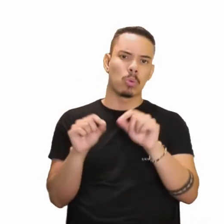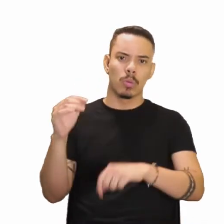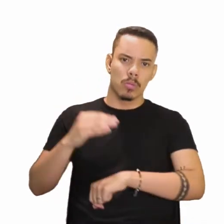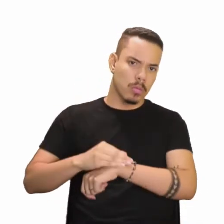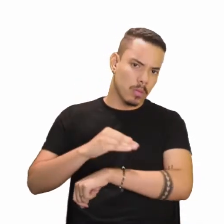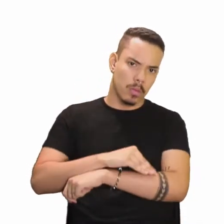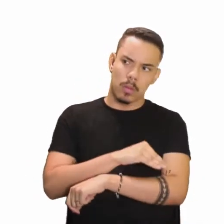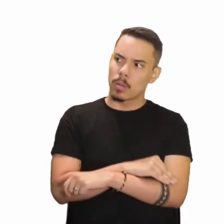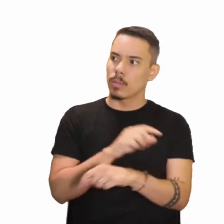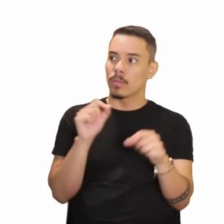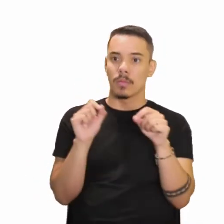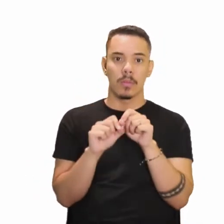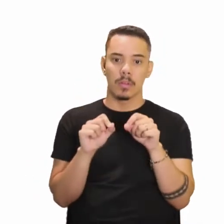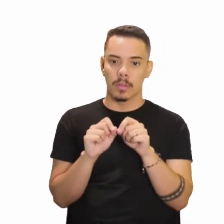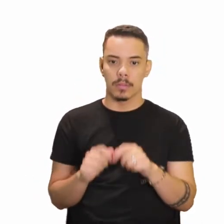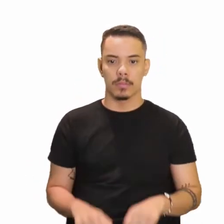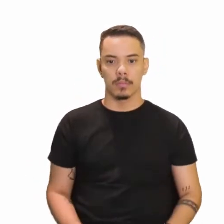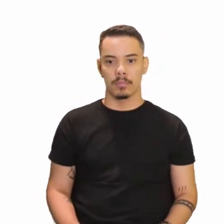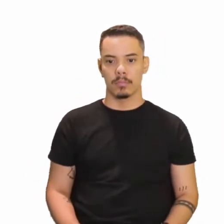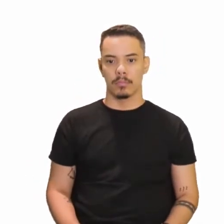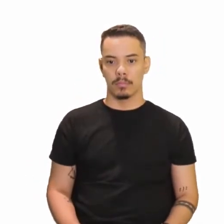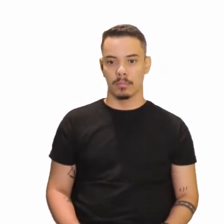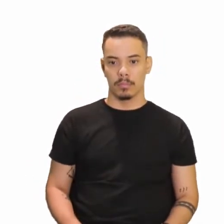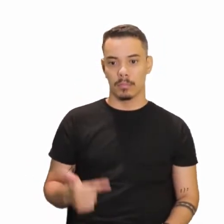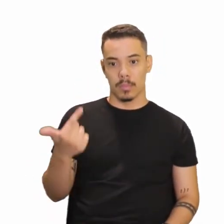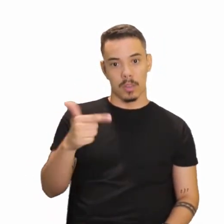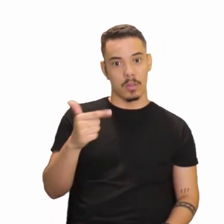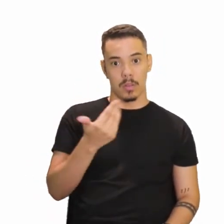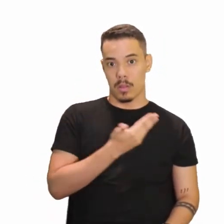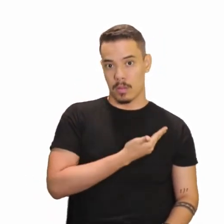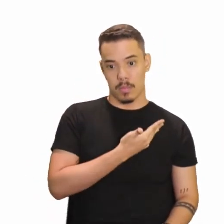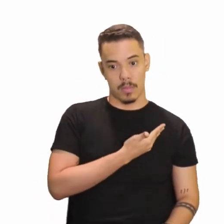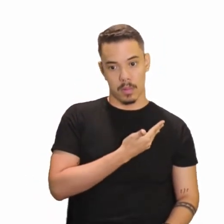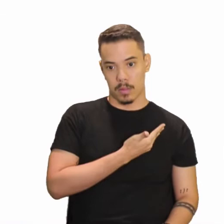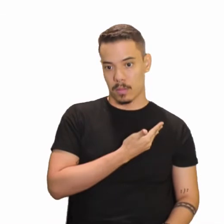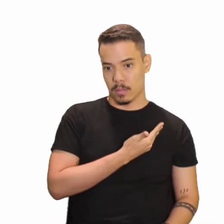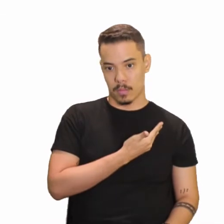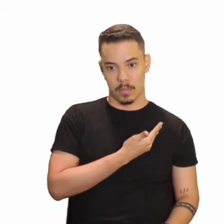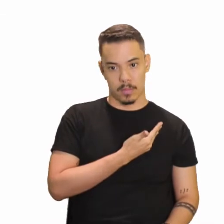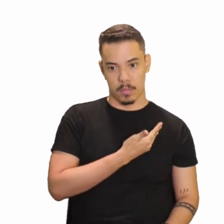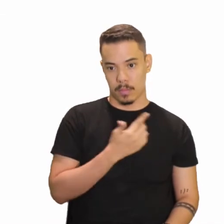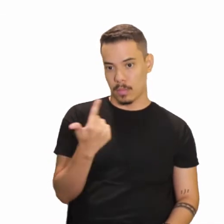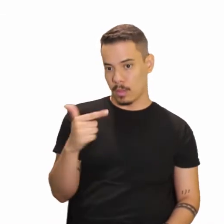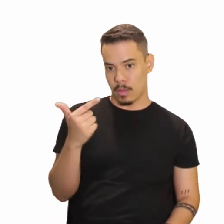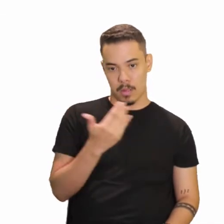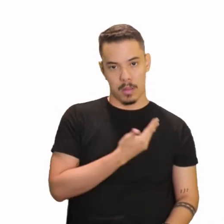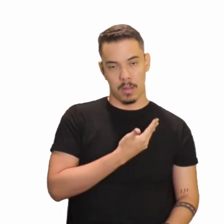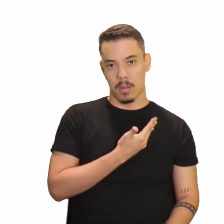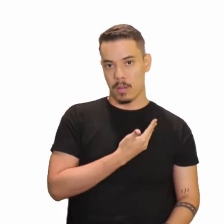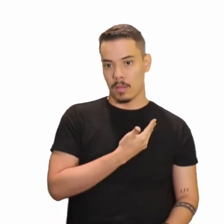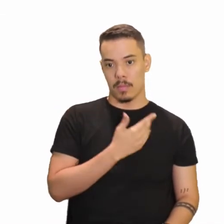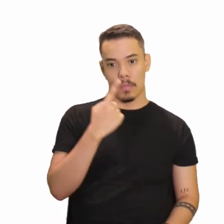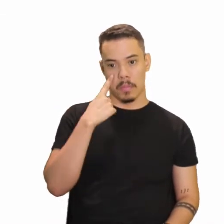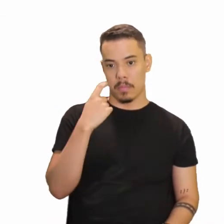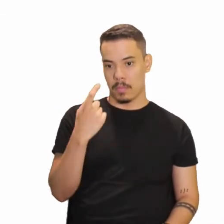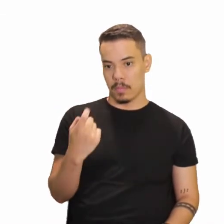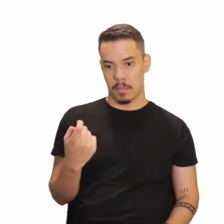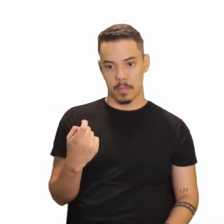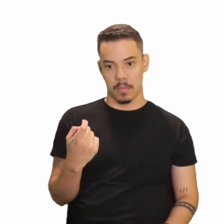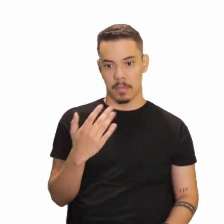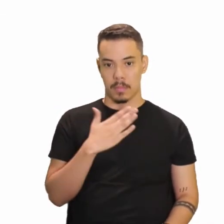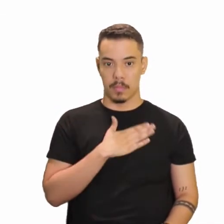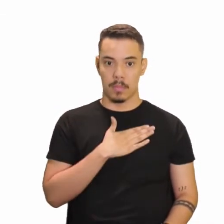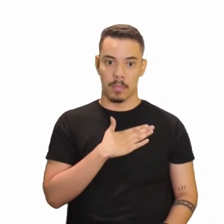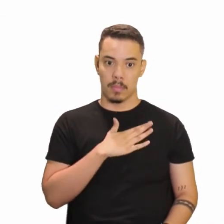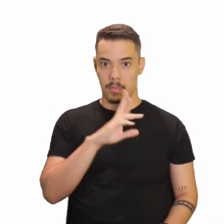por você eu não tenho amigos por isso é eu não tenho amigos por interesse